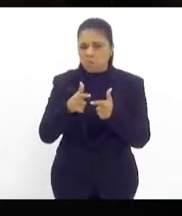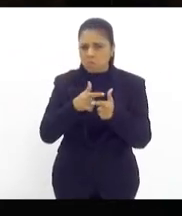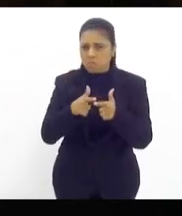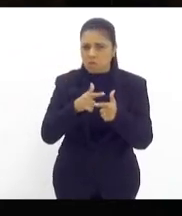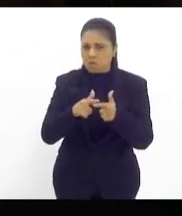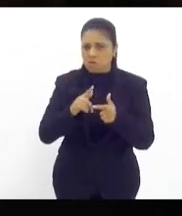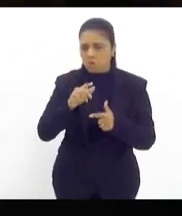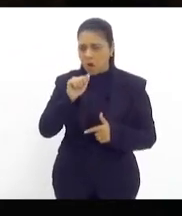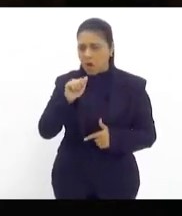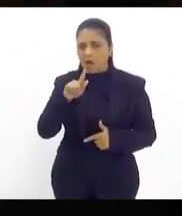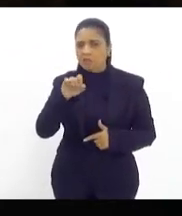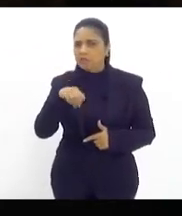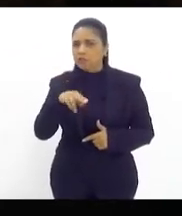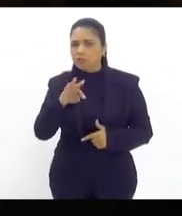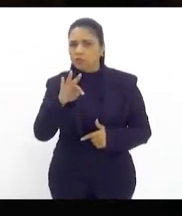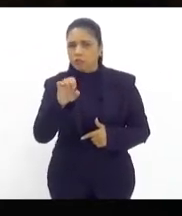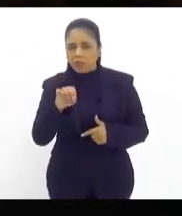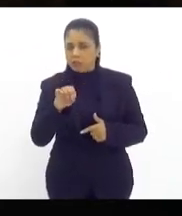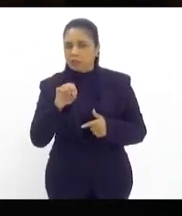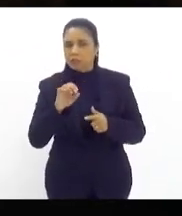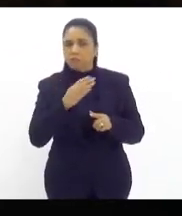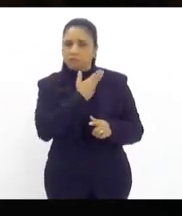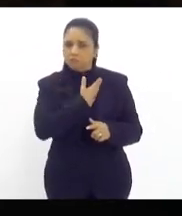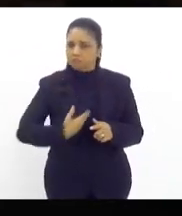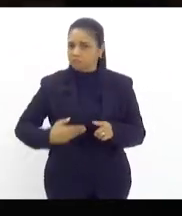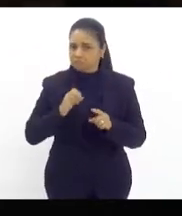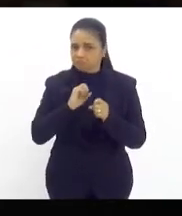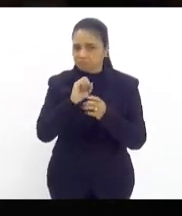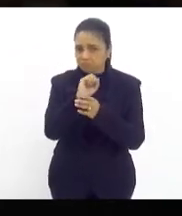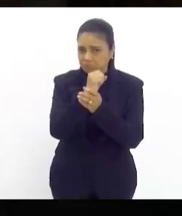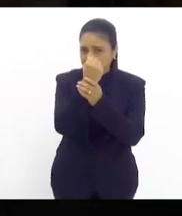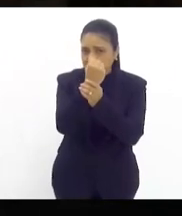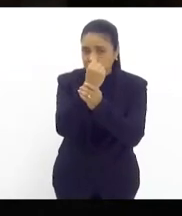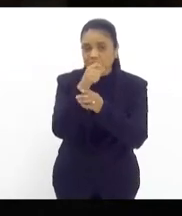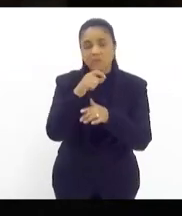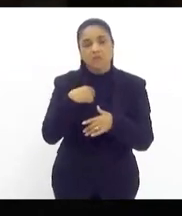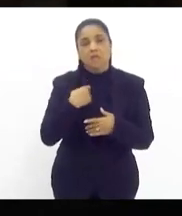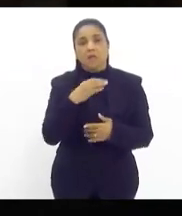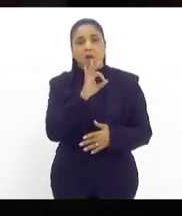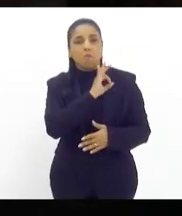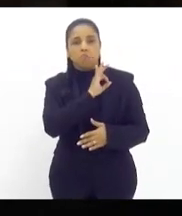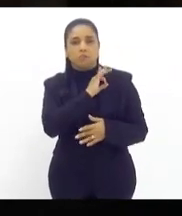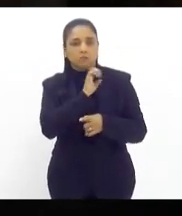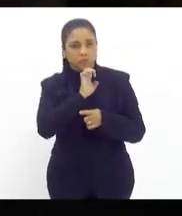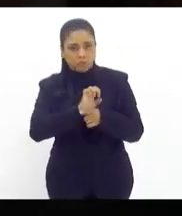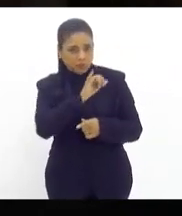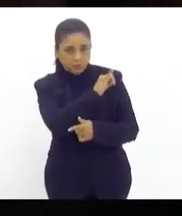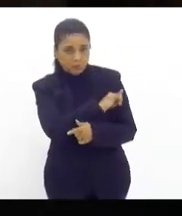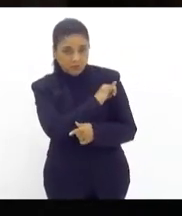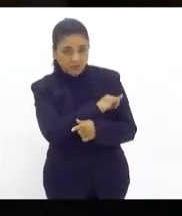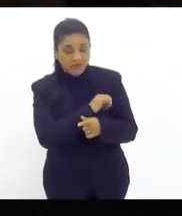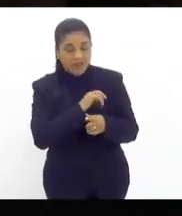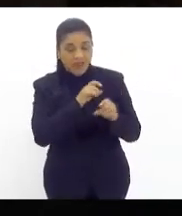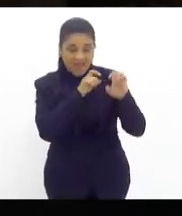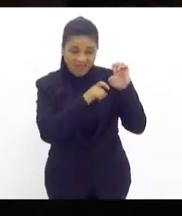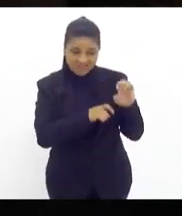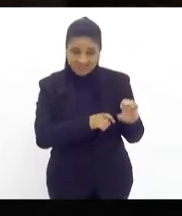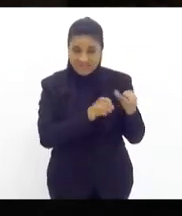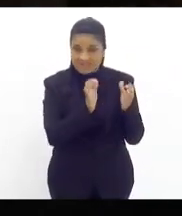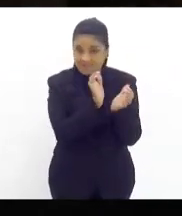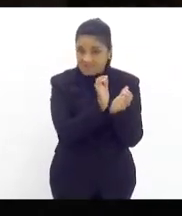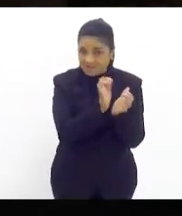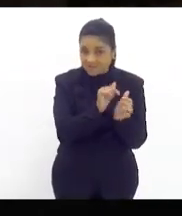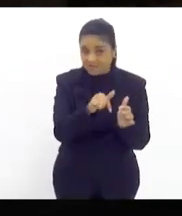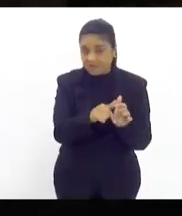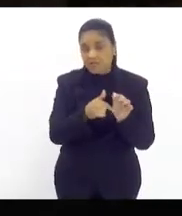pública nem com a polícia militar do estado do Rio de Janeiro inclusive é a esquerda que tem muitas vezes se destacado em